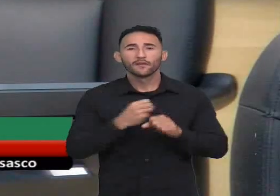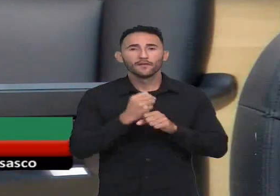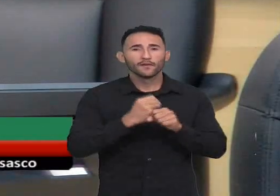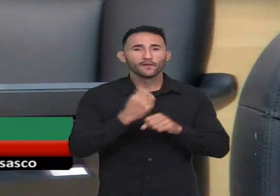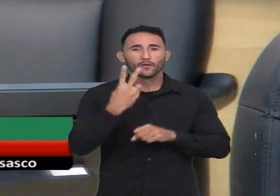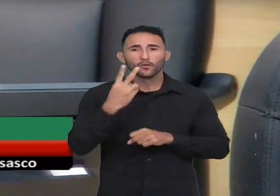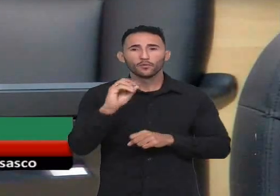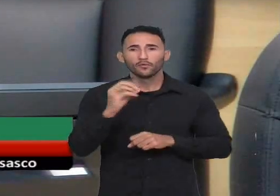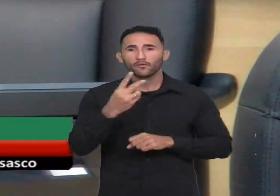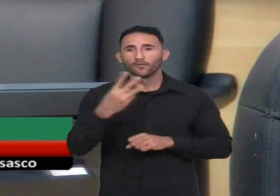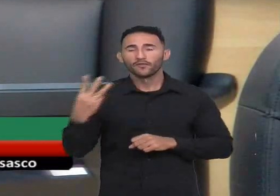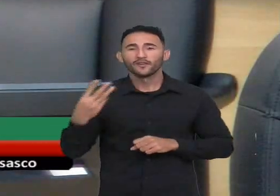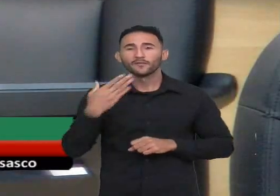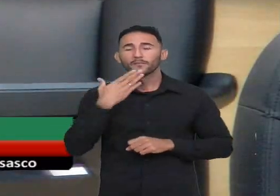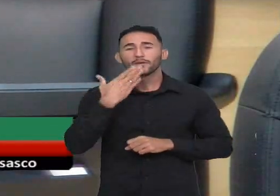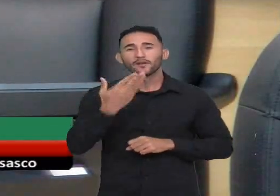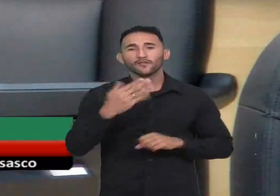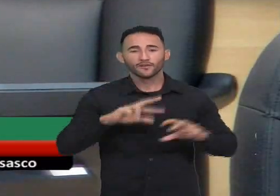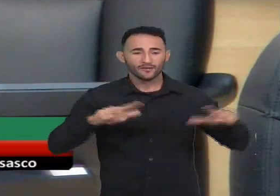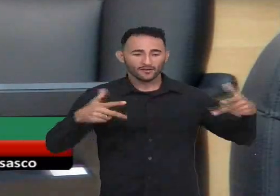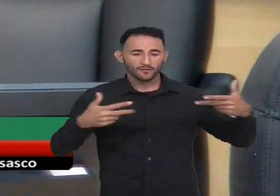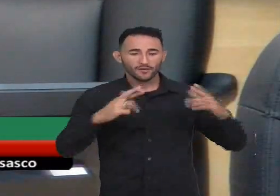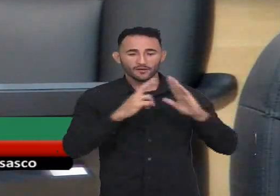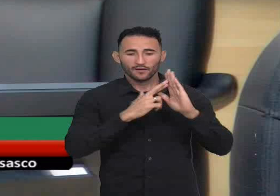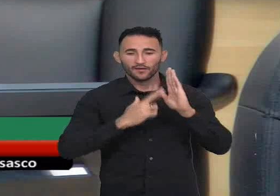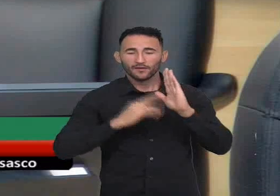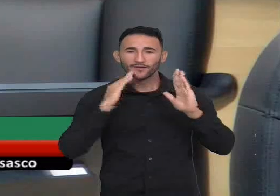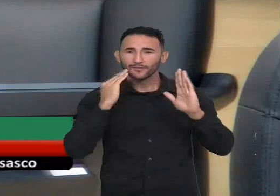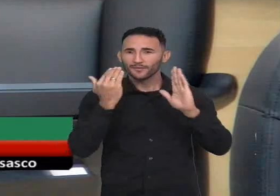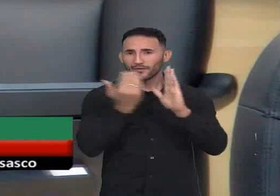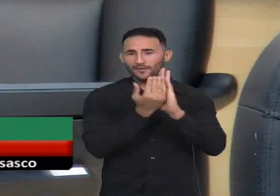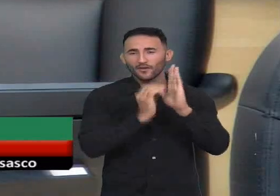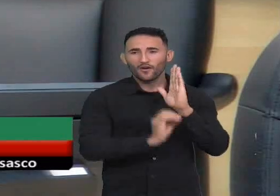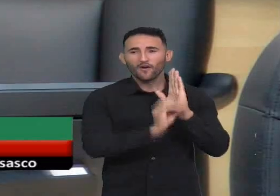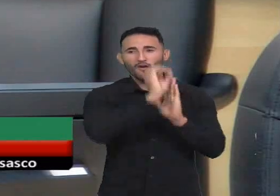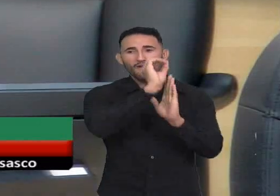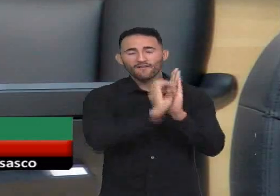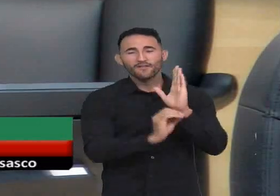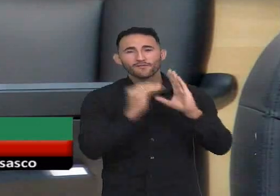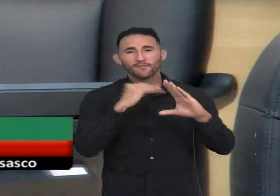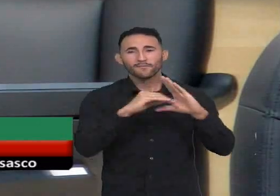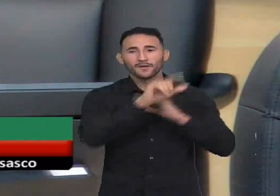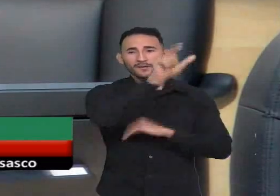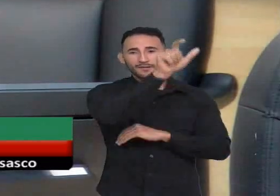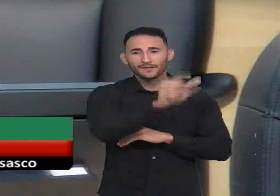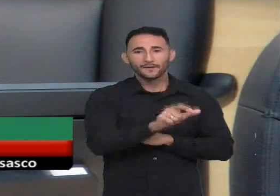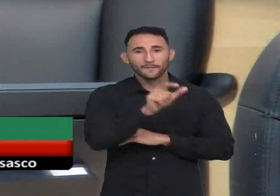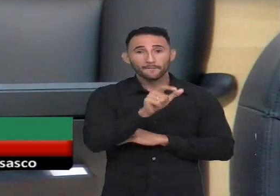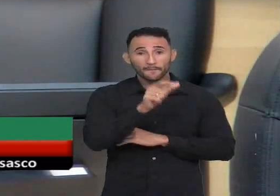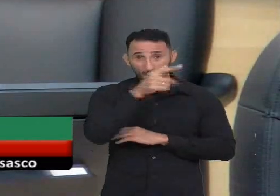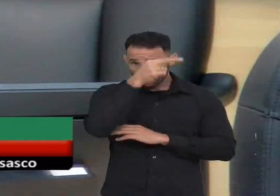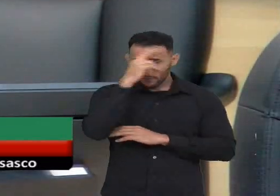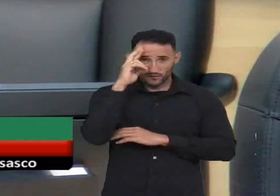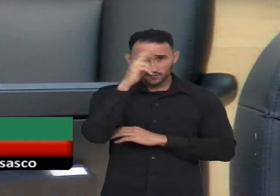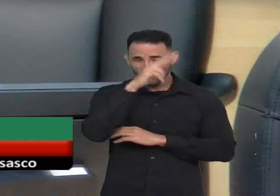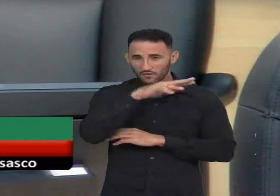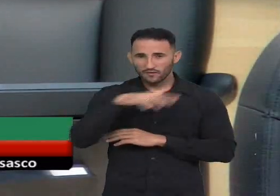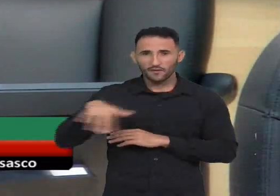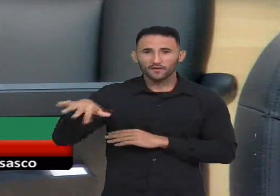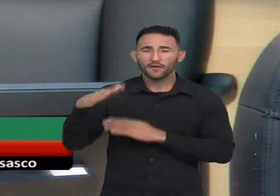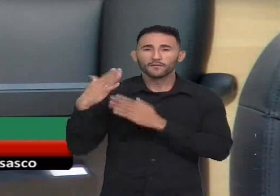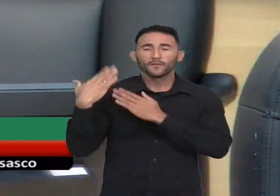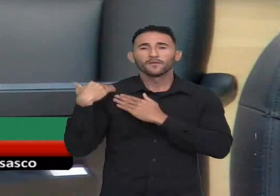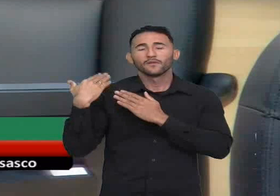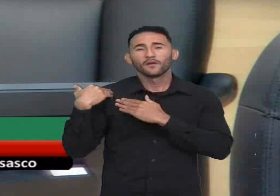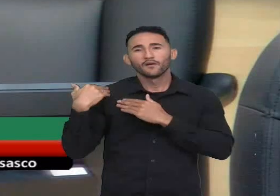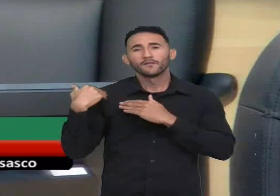2023. Indica-se à mesa, observadas as formalidades regimentais, que seja enviado ofício ao senhor prefeito para que determine